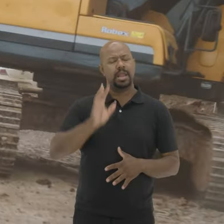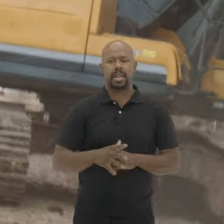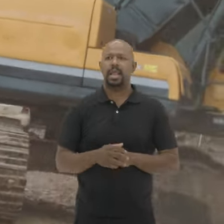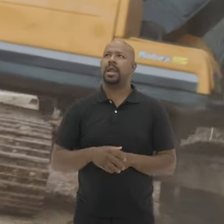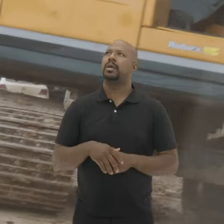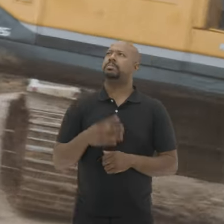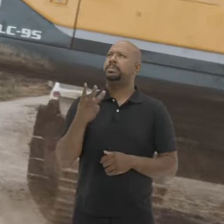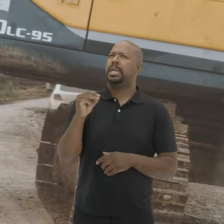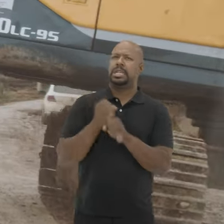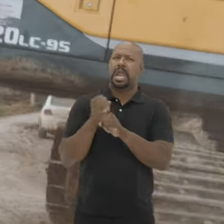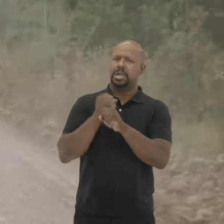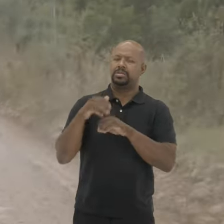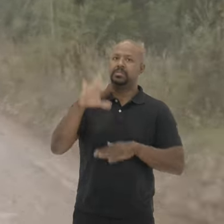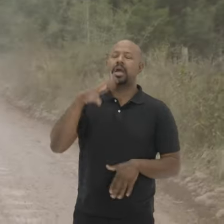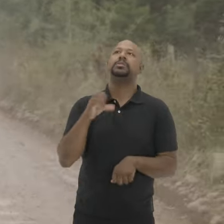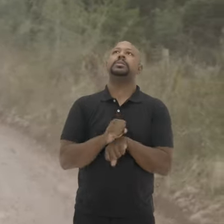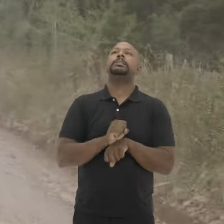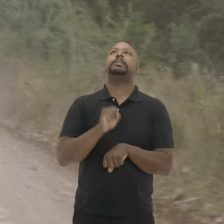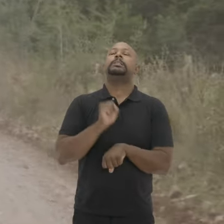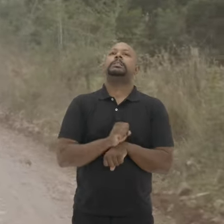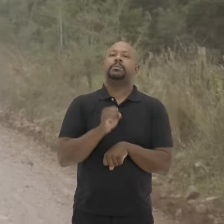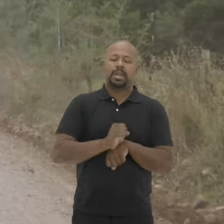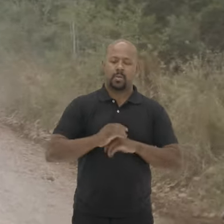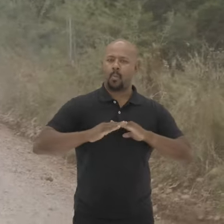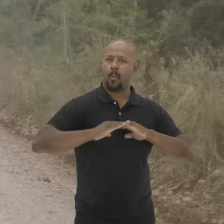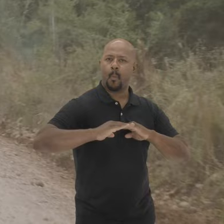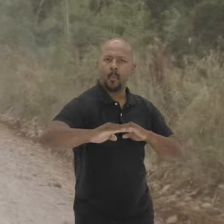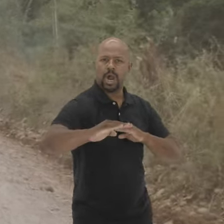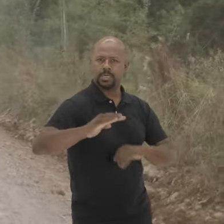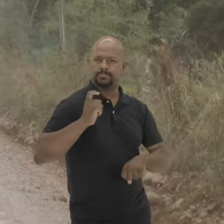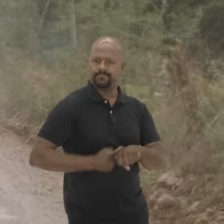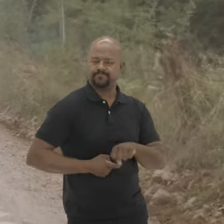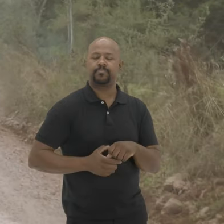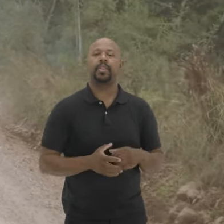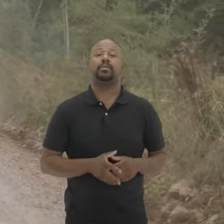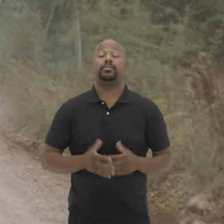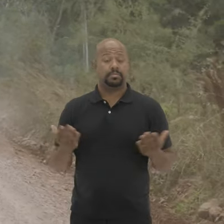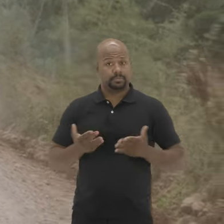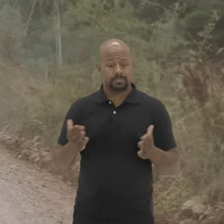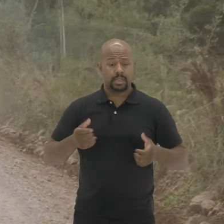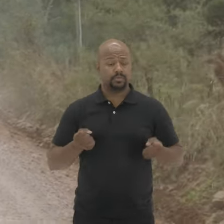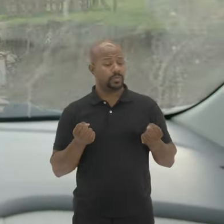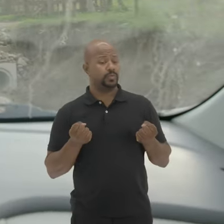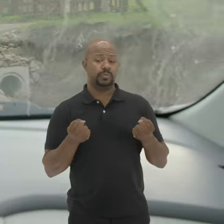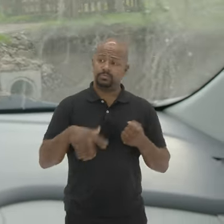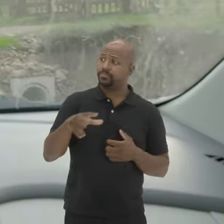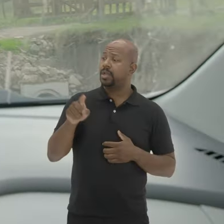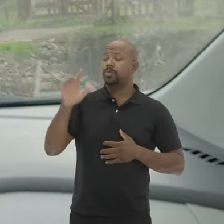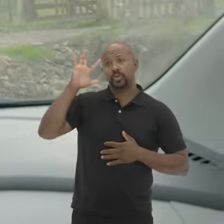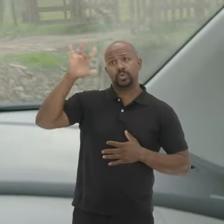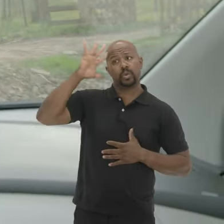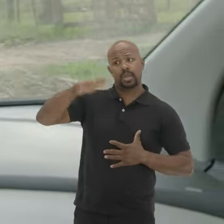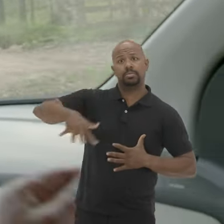né são mais de 30 anos né que esperando pelo pelo asfalto hoje a gente tá passando aqui pela realização de um